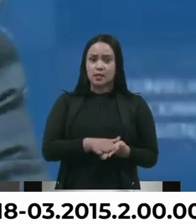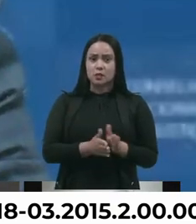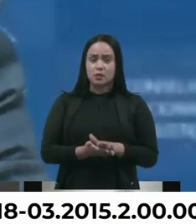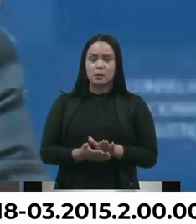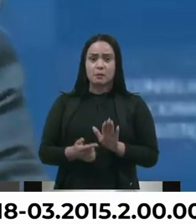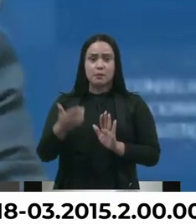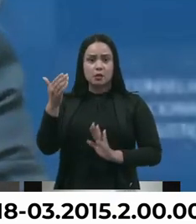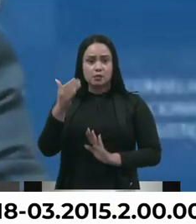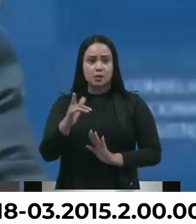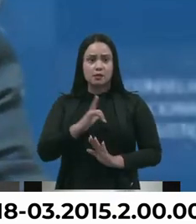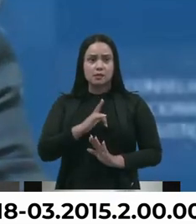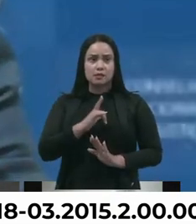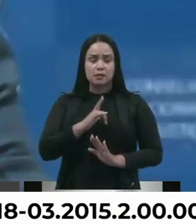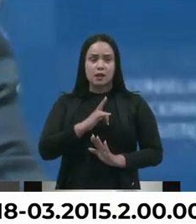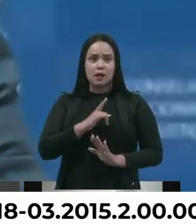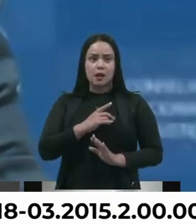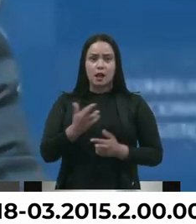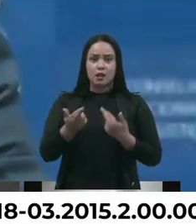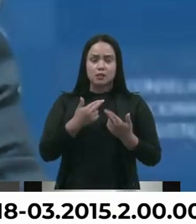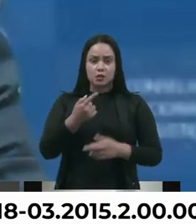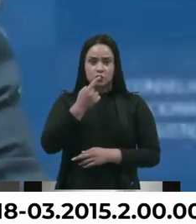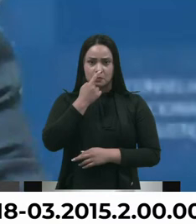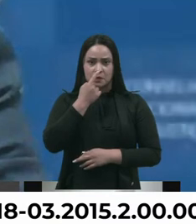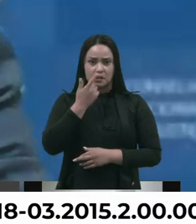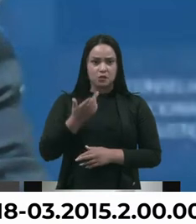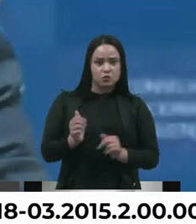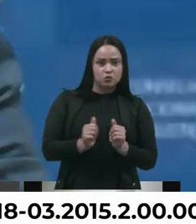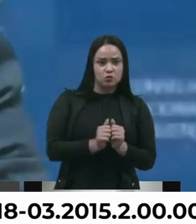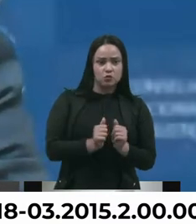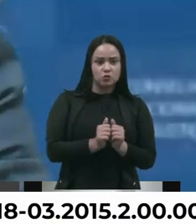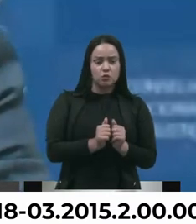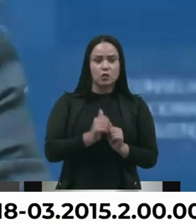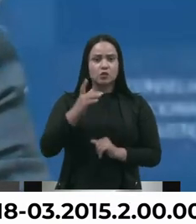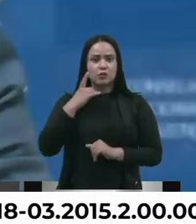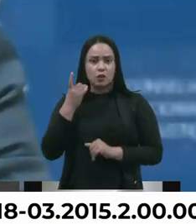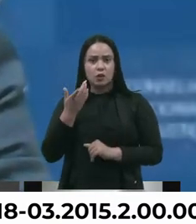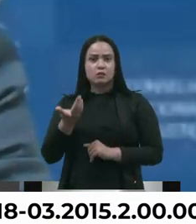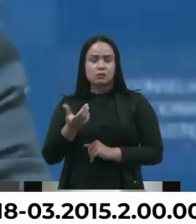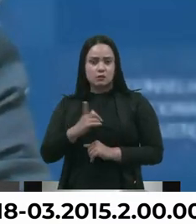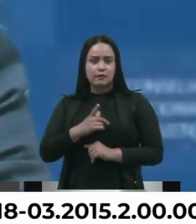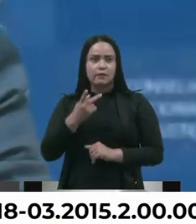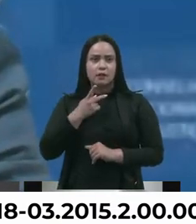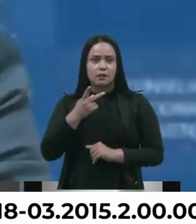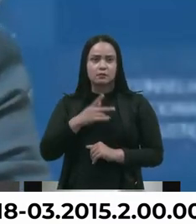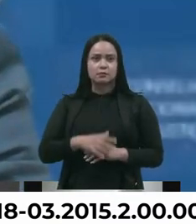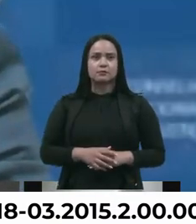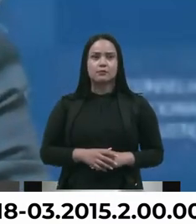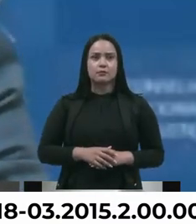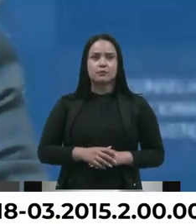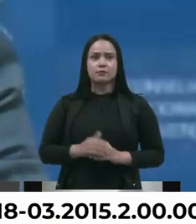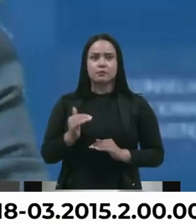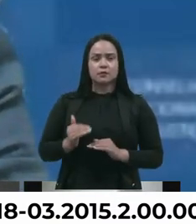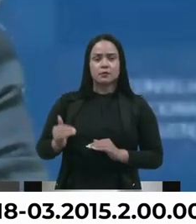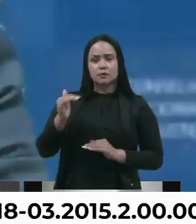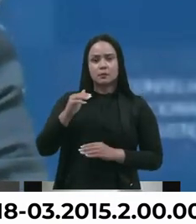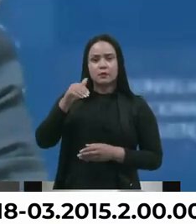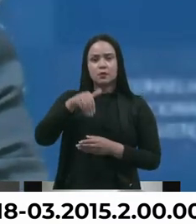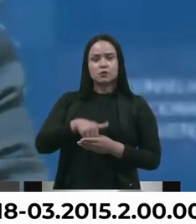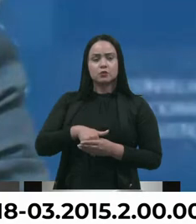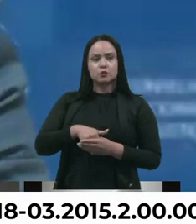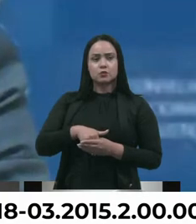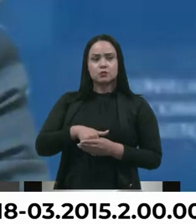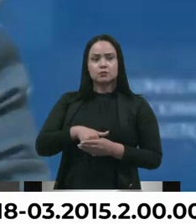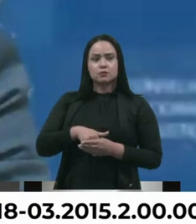a relação de intimidade do advogado com o magistrado, como bem salientado pelo excelente voto